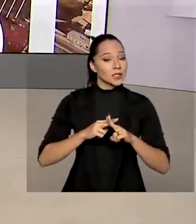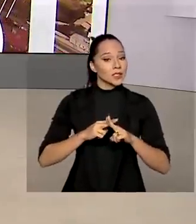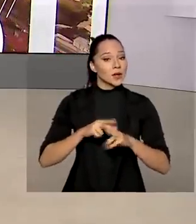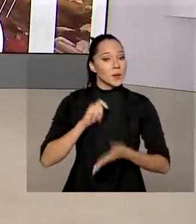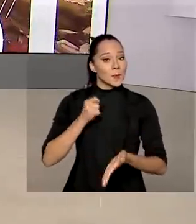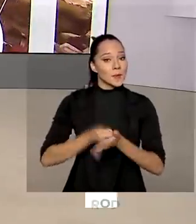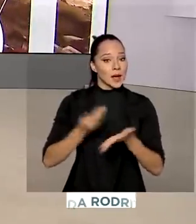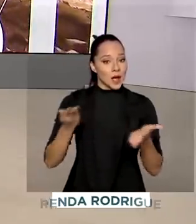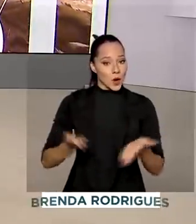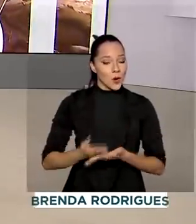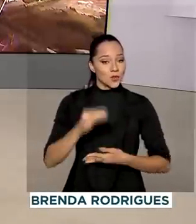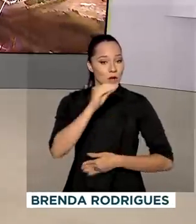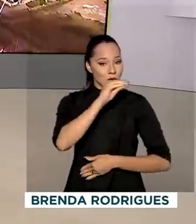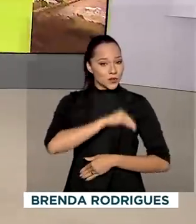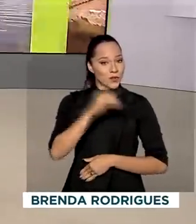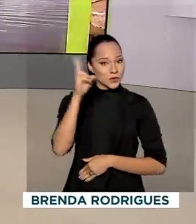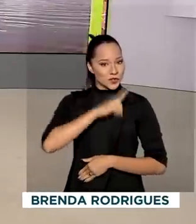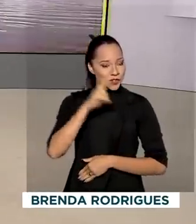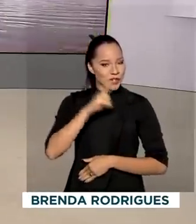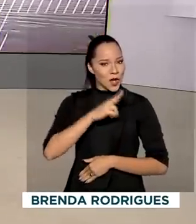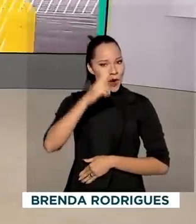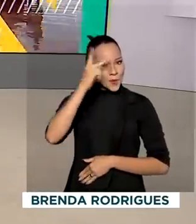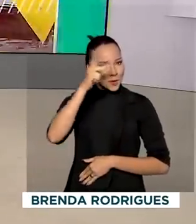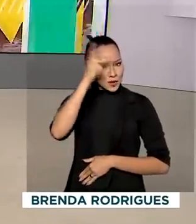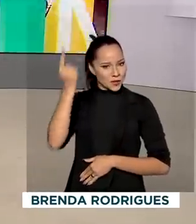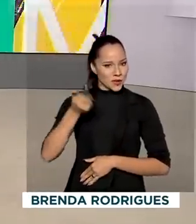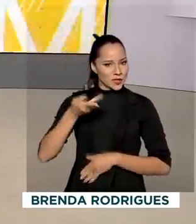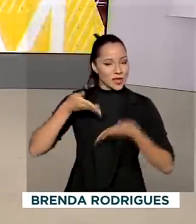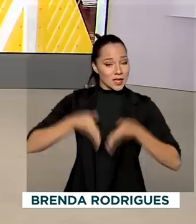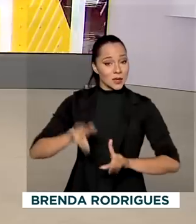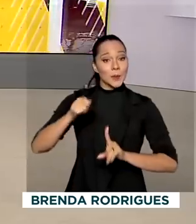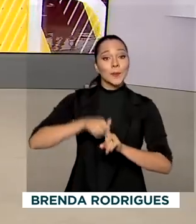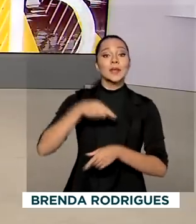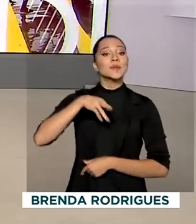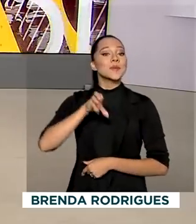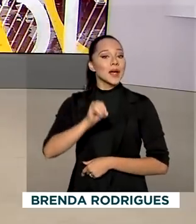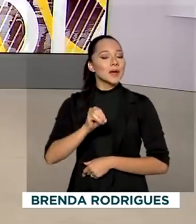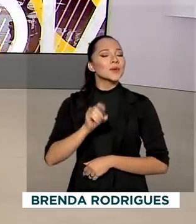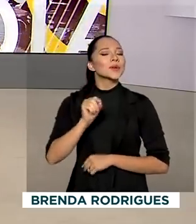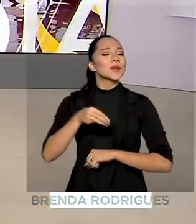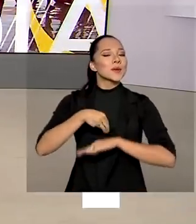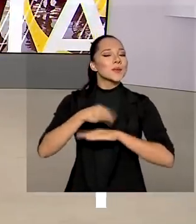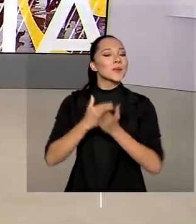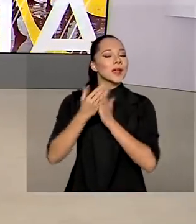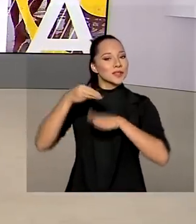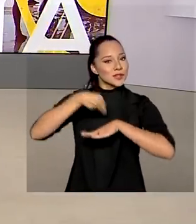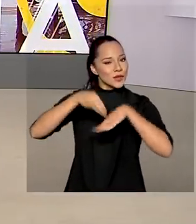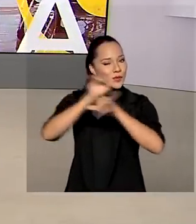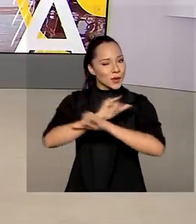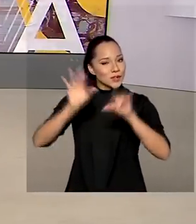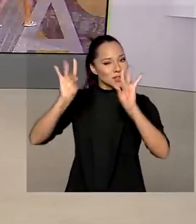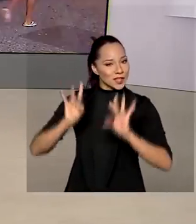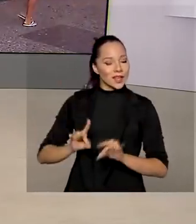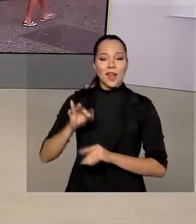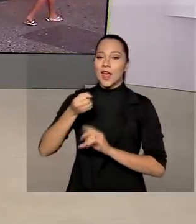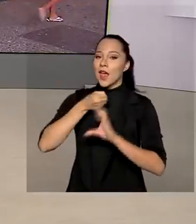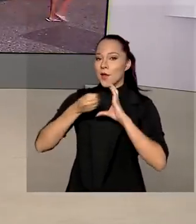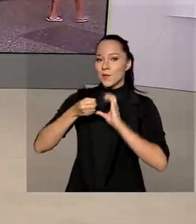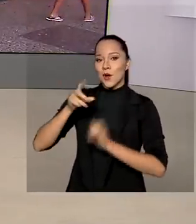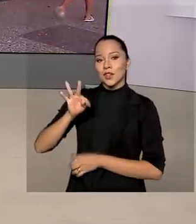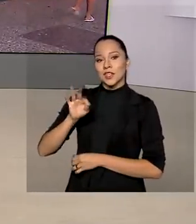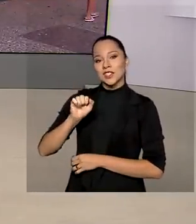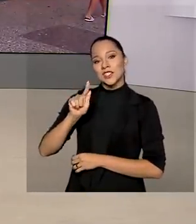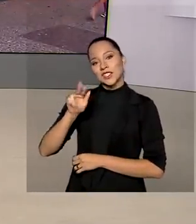Federal paga hoje o auxílio emergencial para beneficiar os nascidos em maio quem tem mais informações sobre esse assunto é o